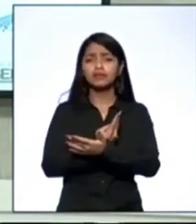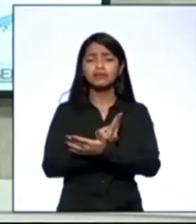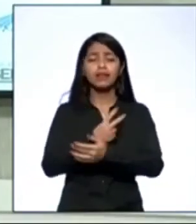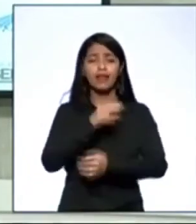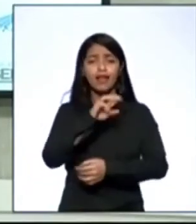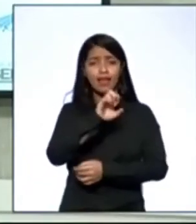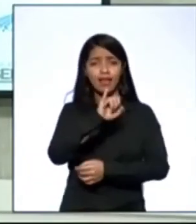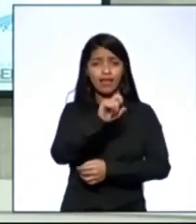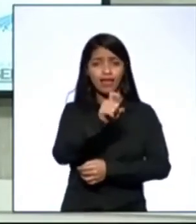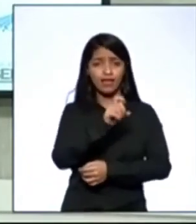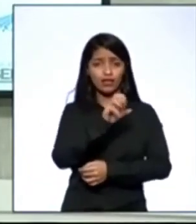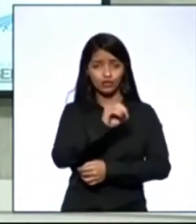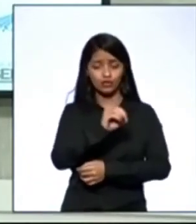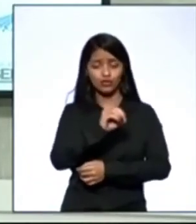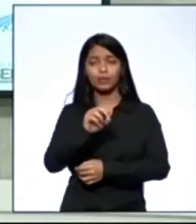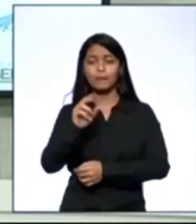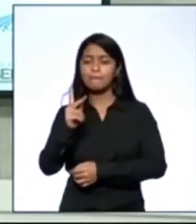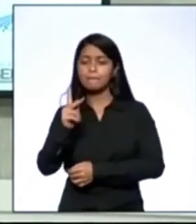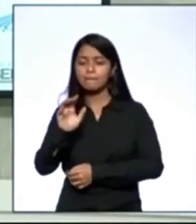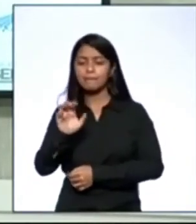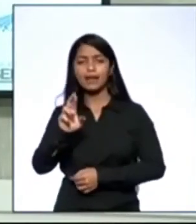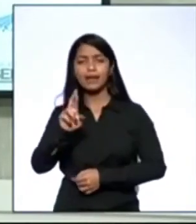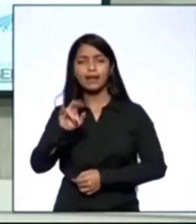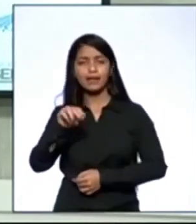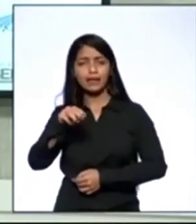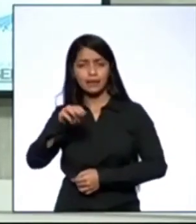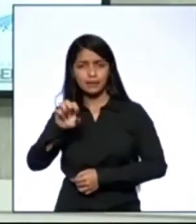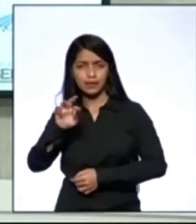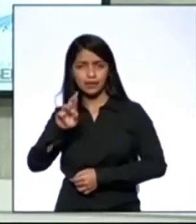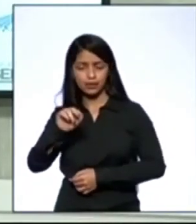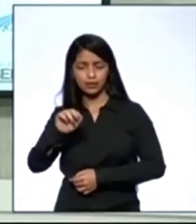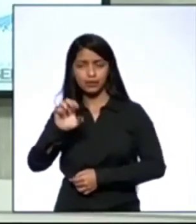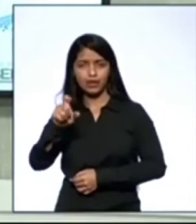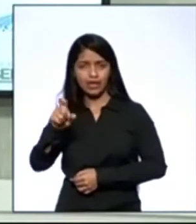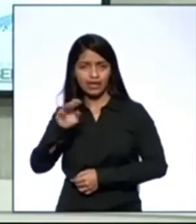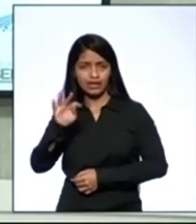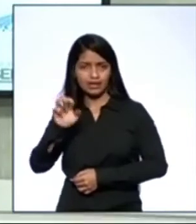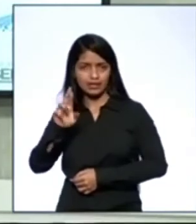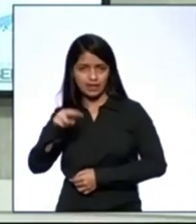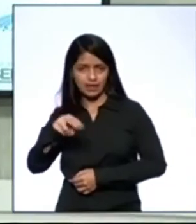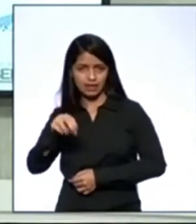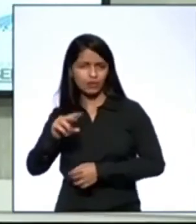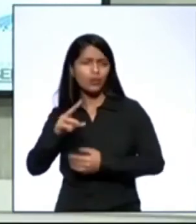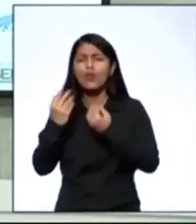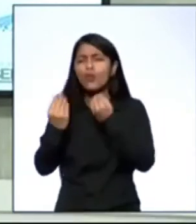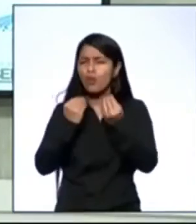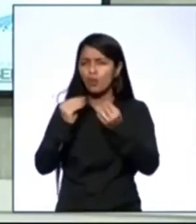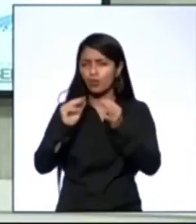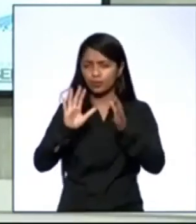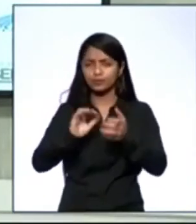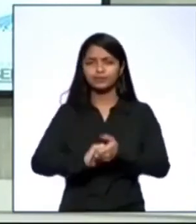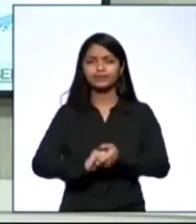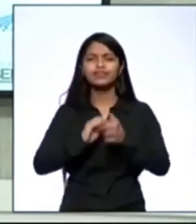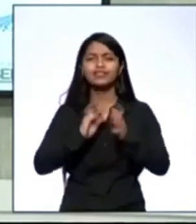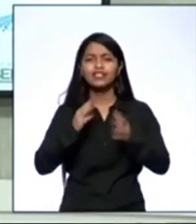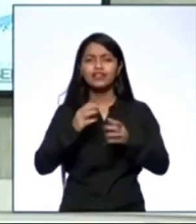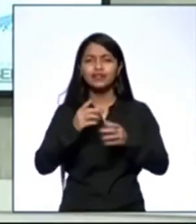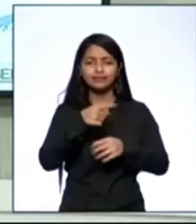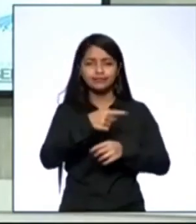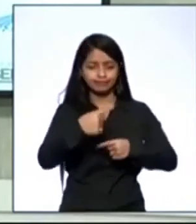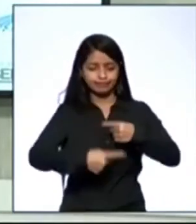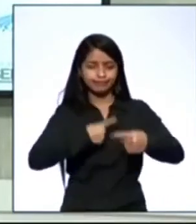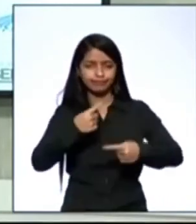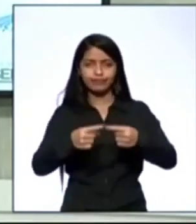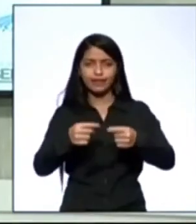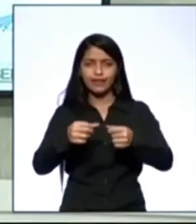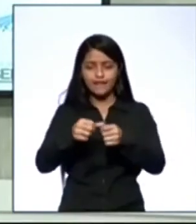externo. Como assim? Você já tirou uma fita adesiva do carretel? Uma fita crepe.